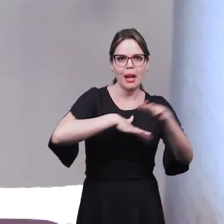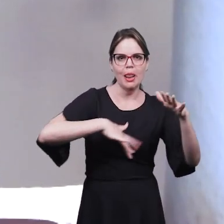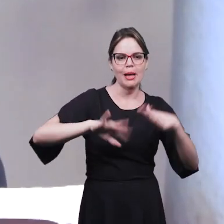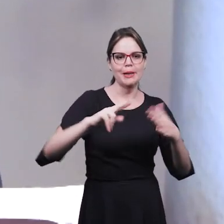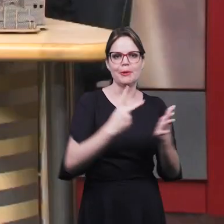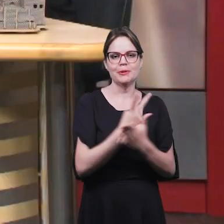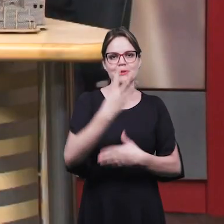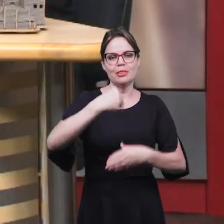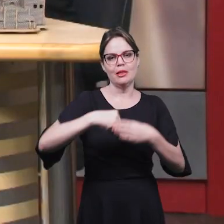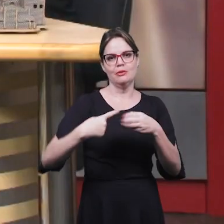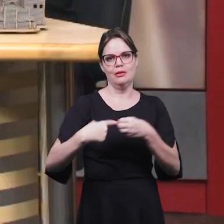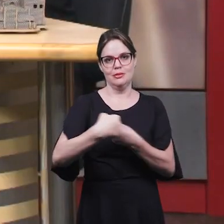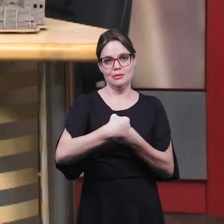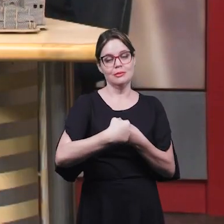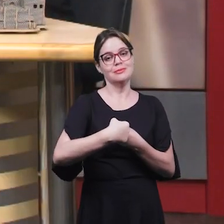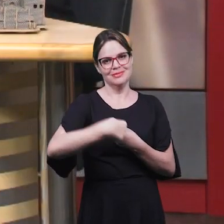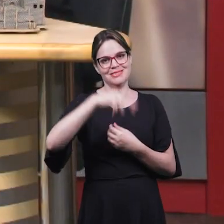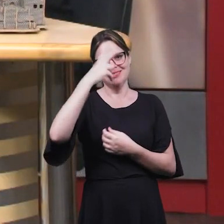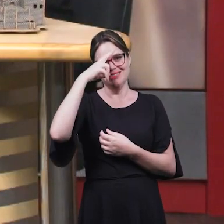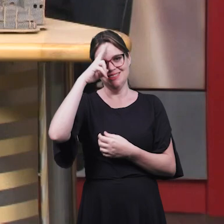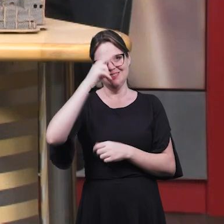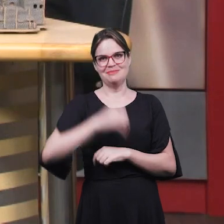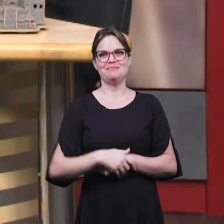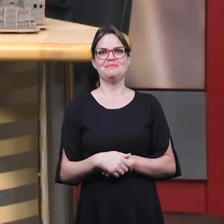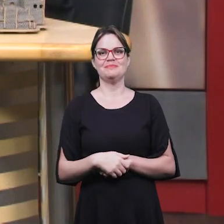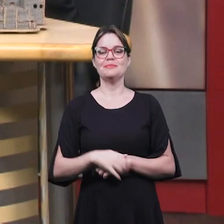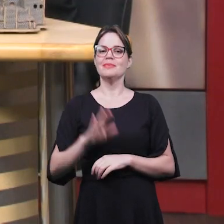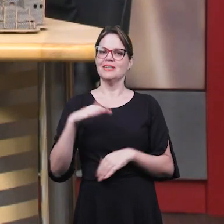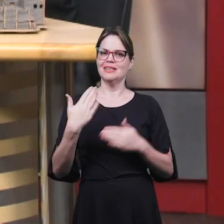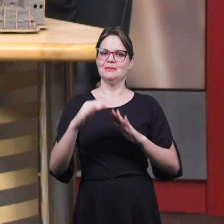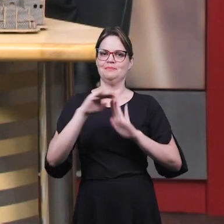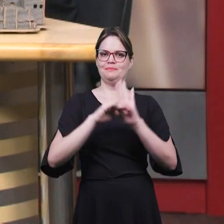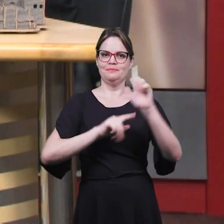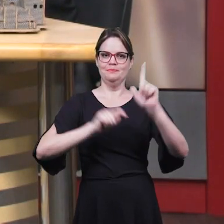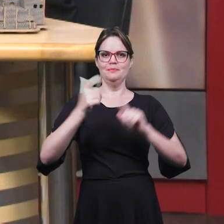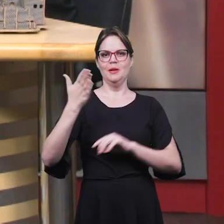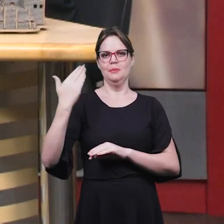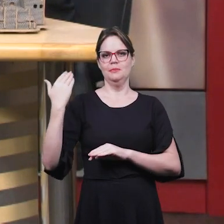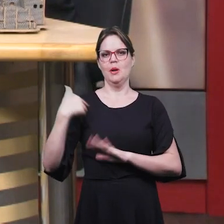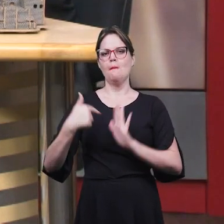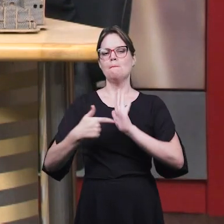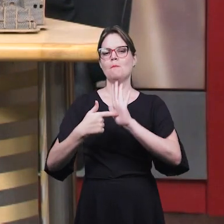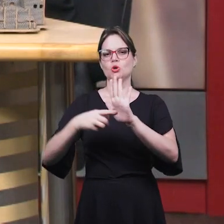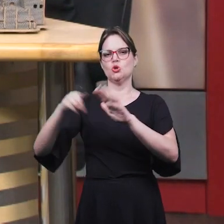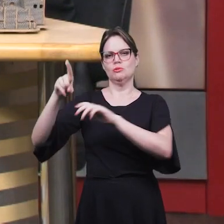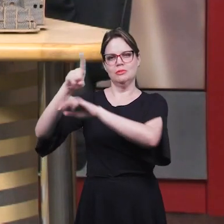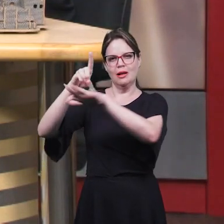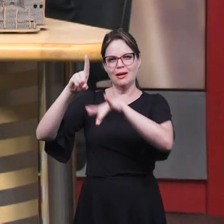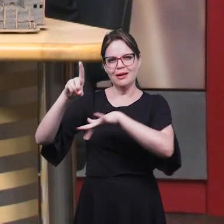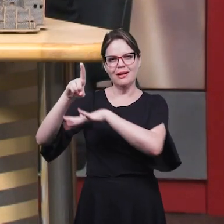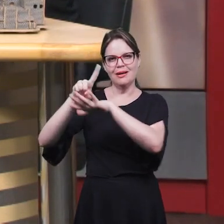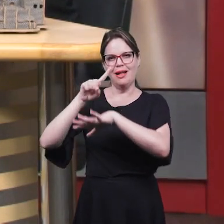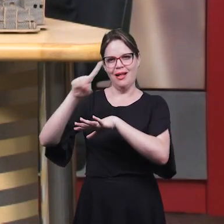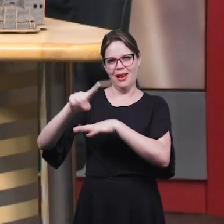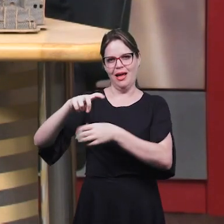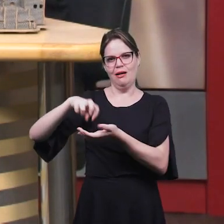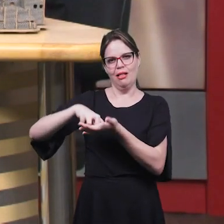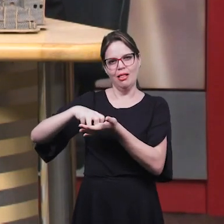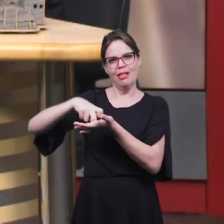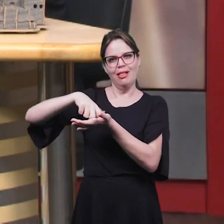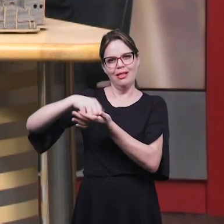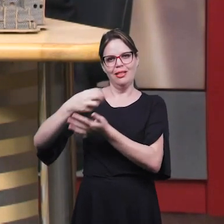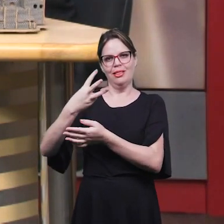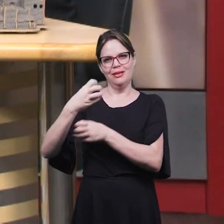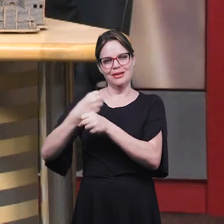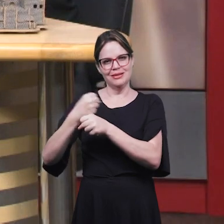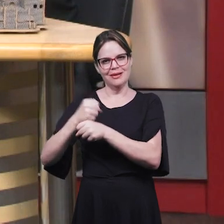Luiz Eugênio, que nós falamos no episódio anterior sobre o tanque de Betesda, o paralítico lá dos 30 anos. Também houve o